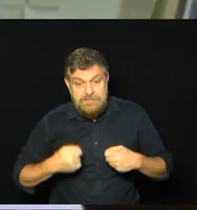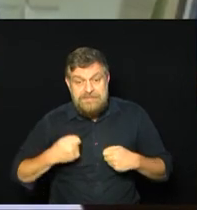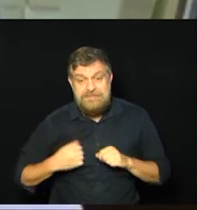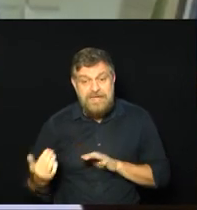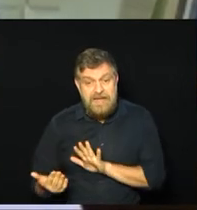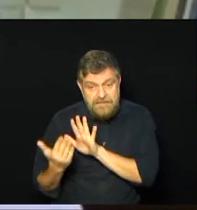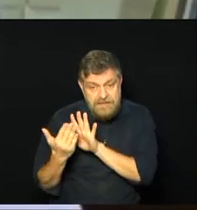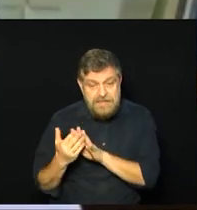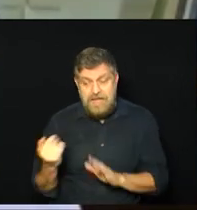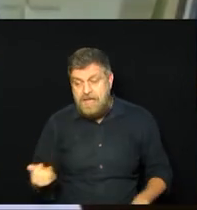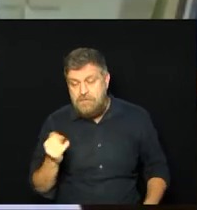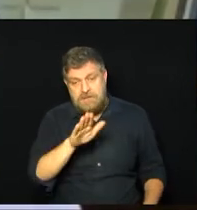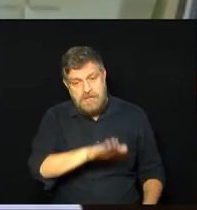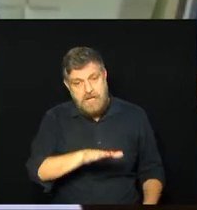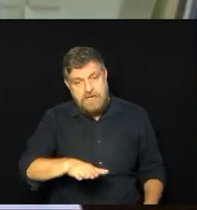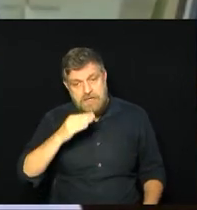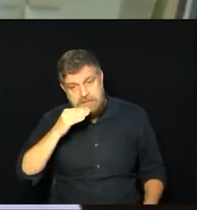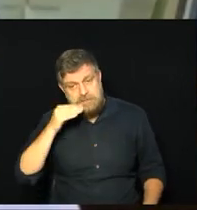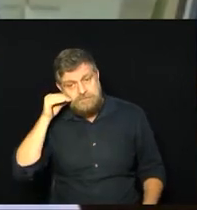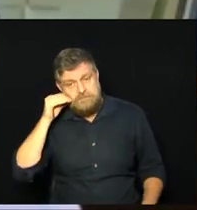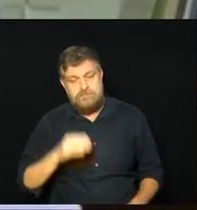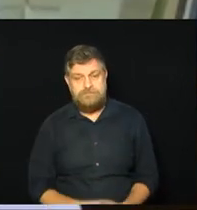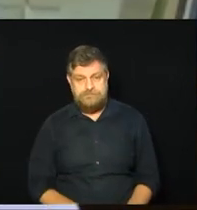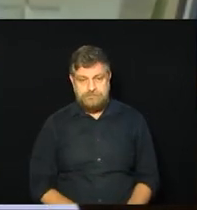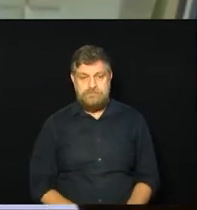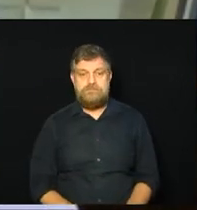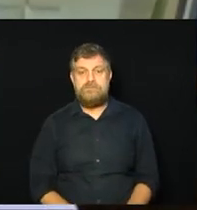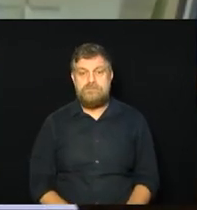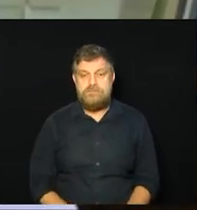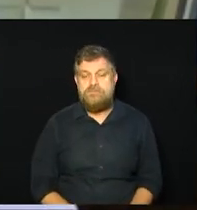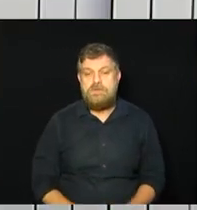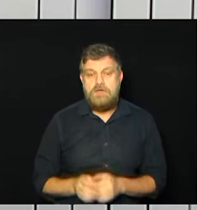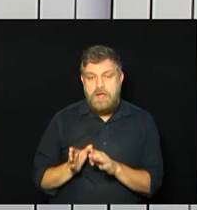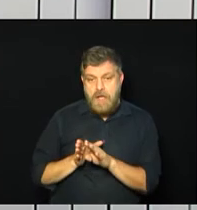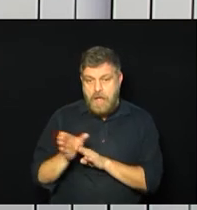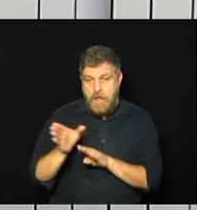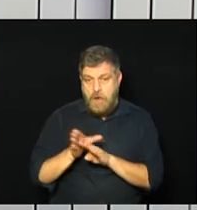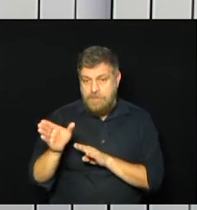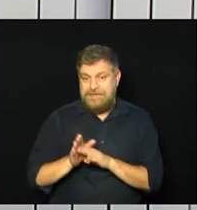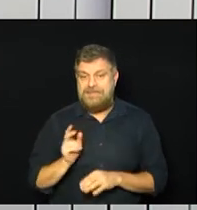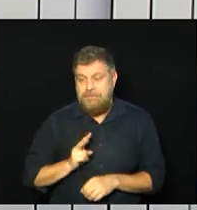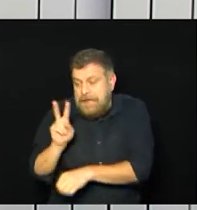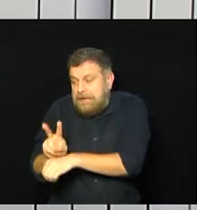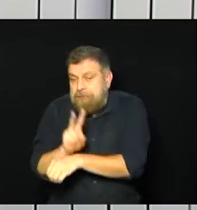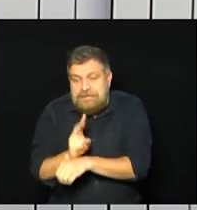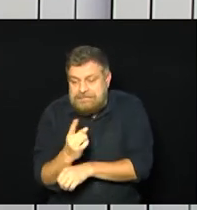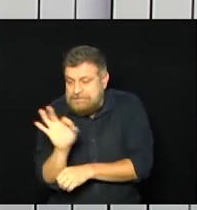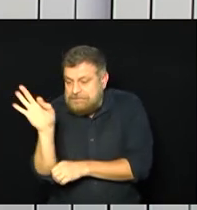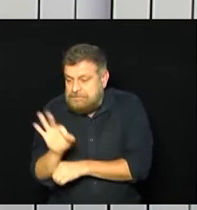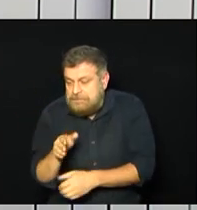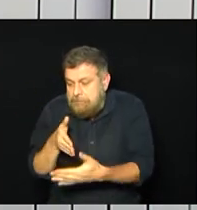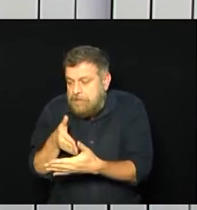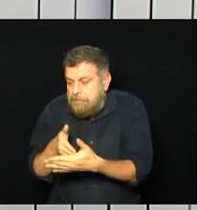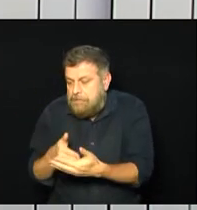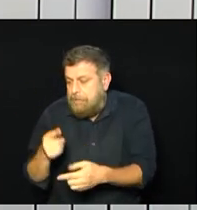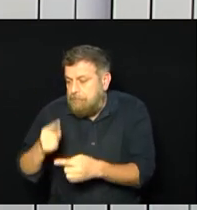muito importante para as crianças e para os adolescentes. Então é recomendado não blindar totalmente essa criança,